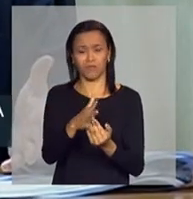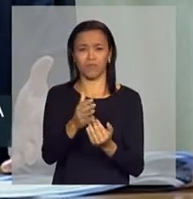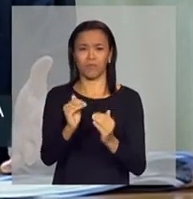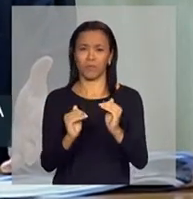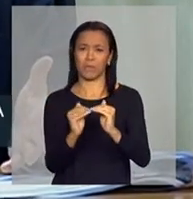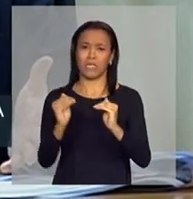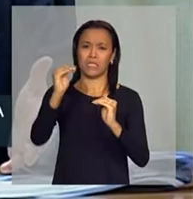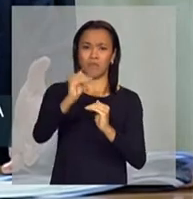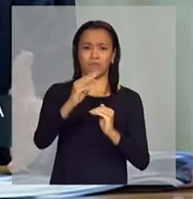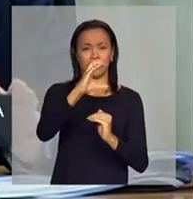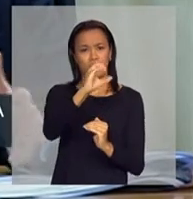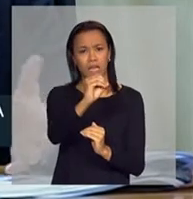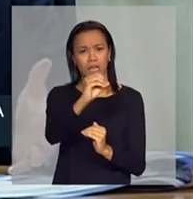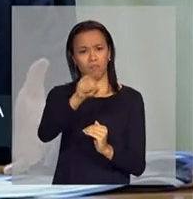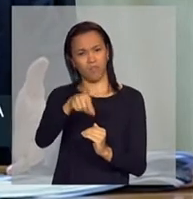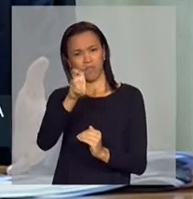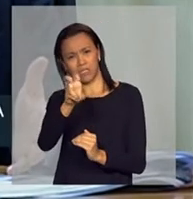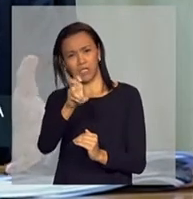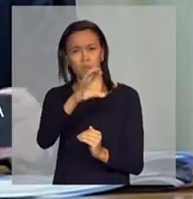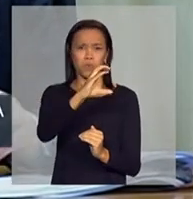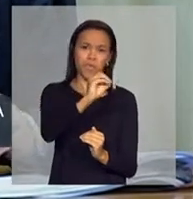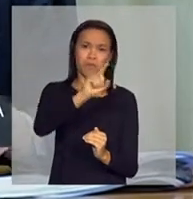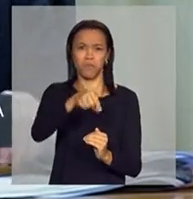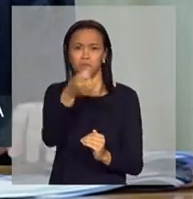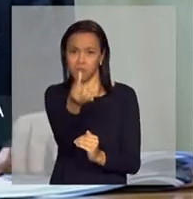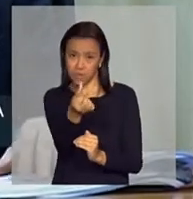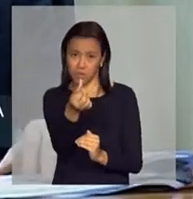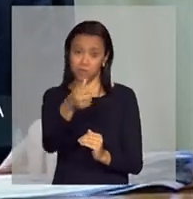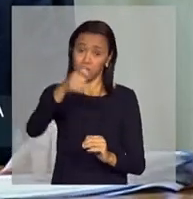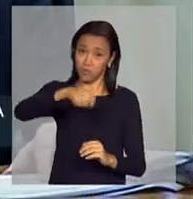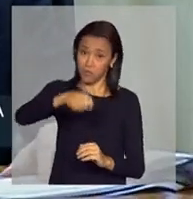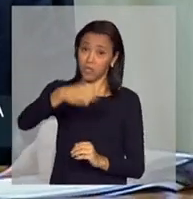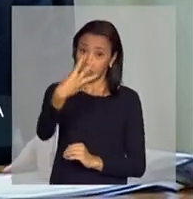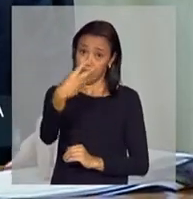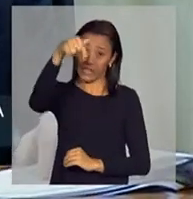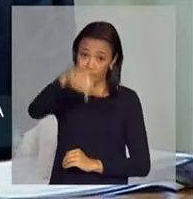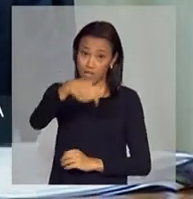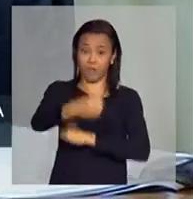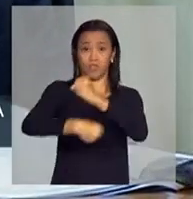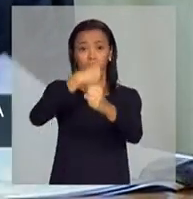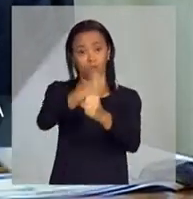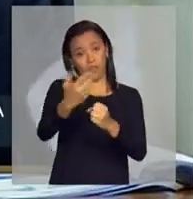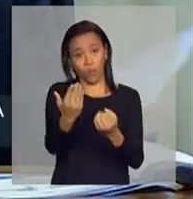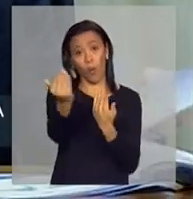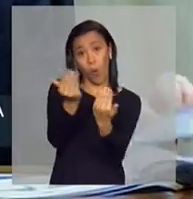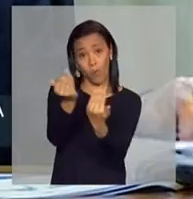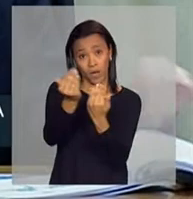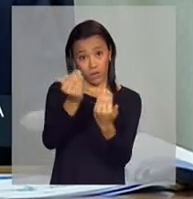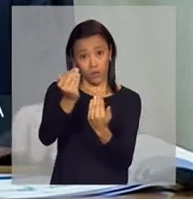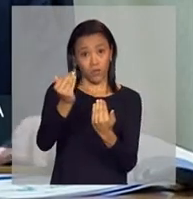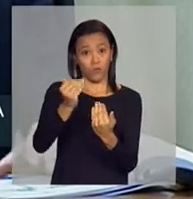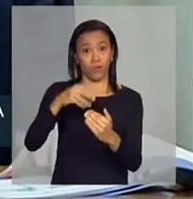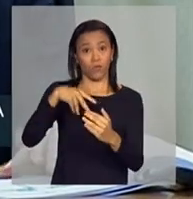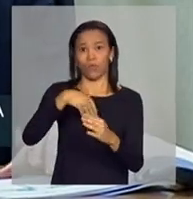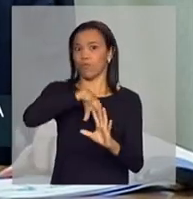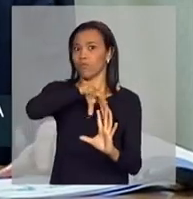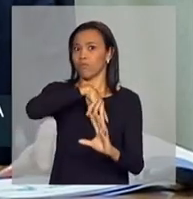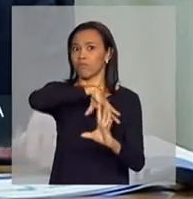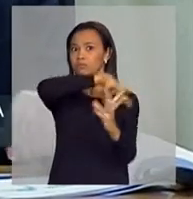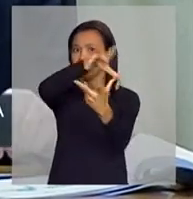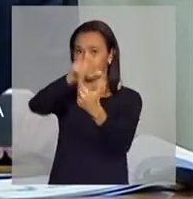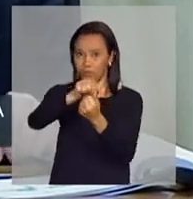de 05 06 no primeiro trimestre deste ano então na comparação internacional o direito o Brasil